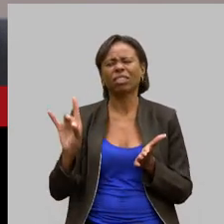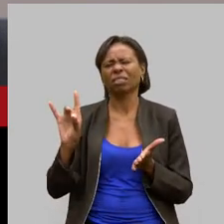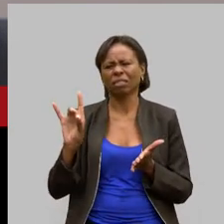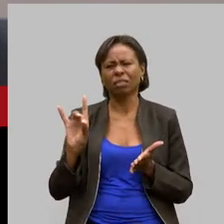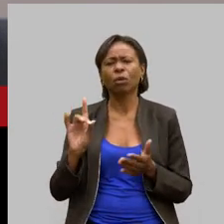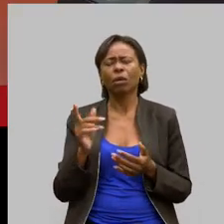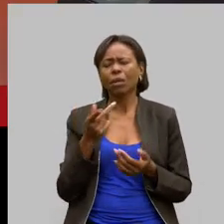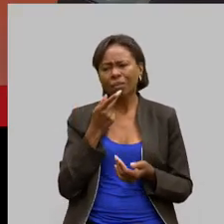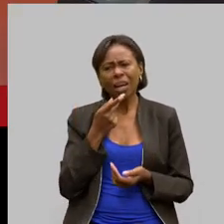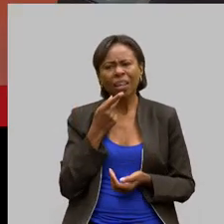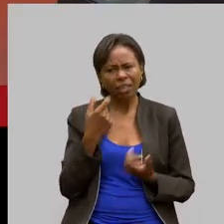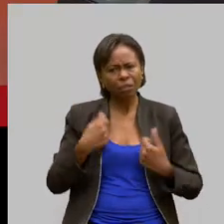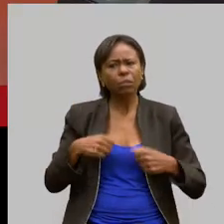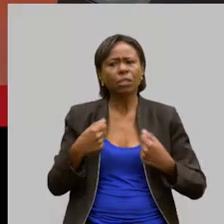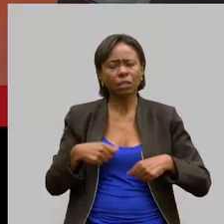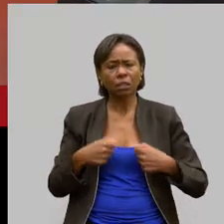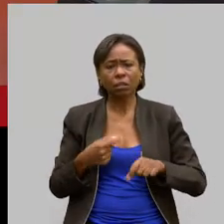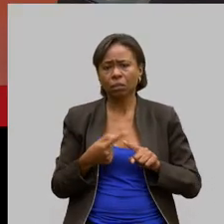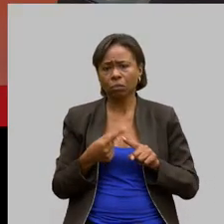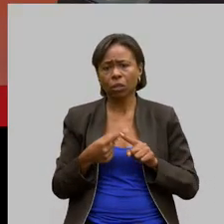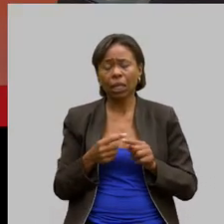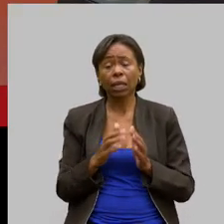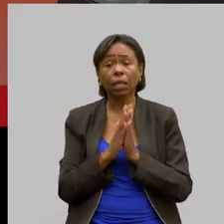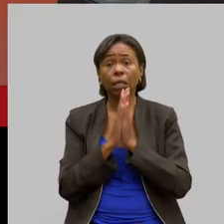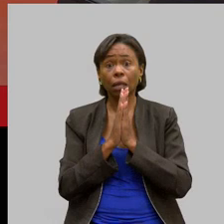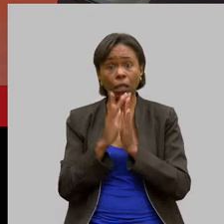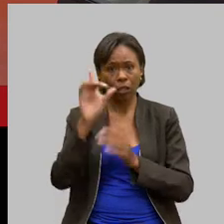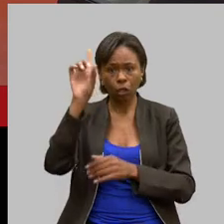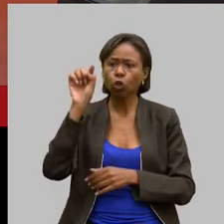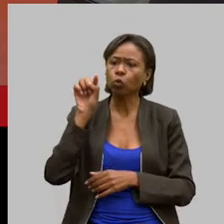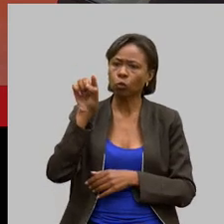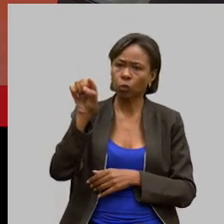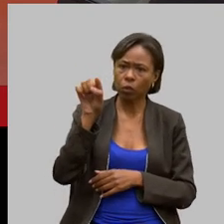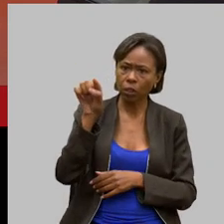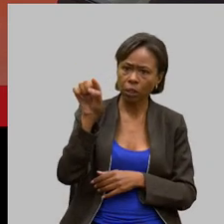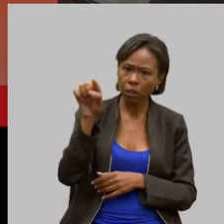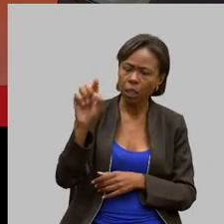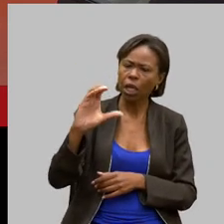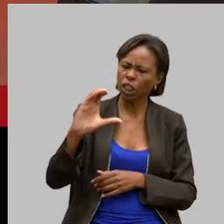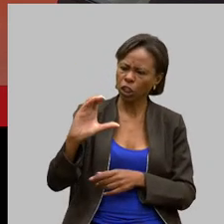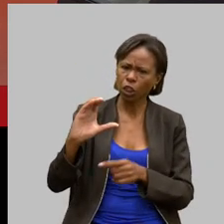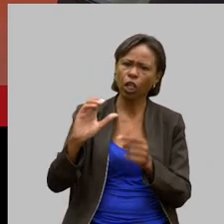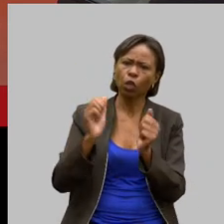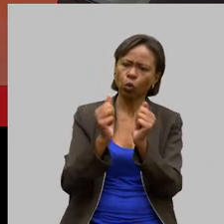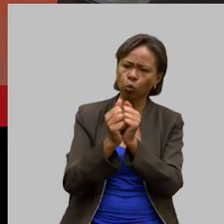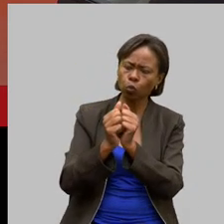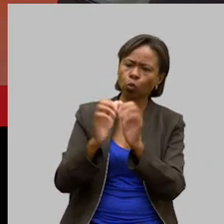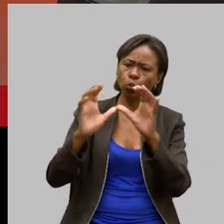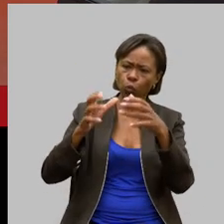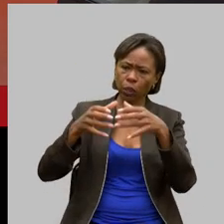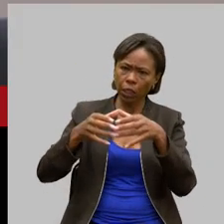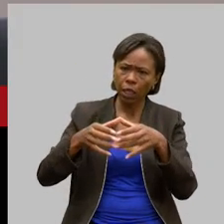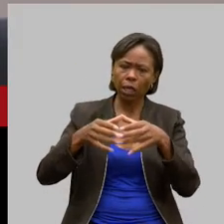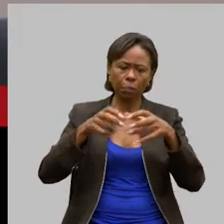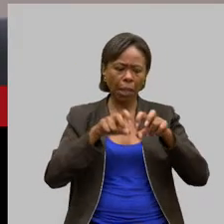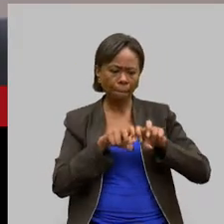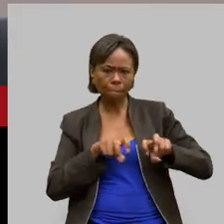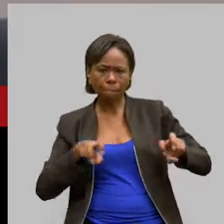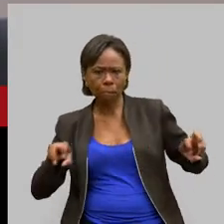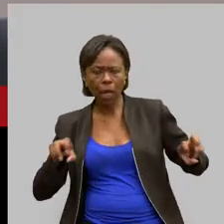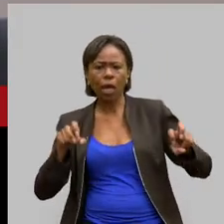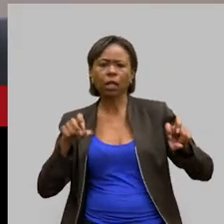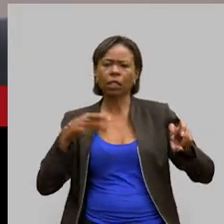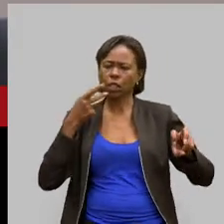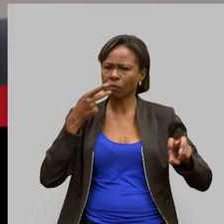aqui graças a Deus esse você com a sua equipe com todos da mesa que abre pra gente falar então cada um de